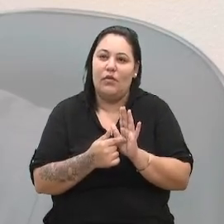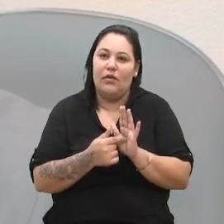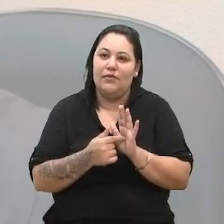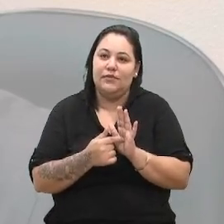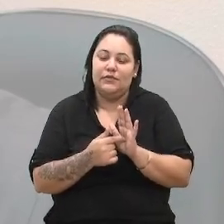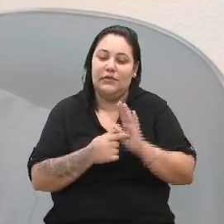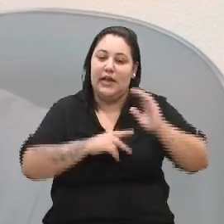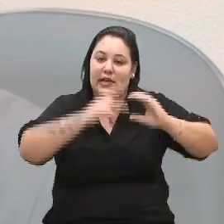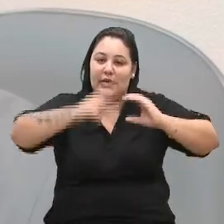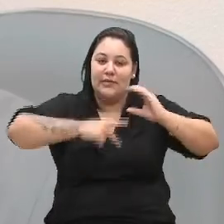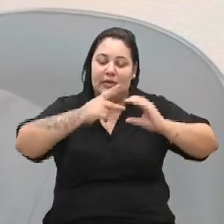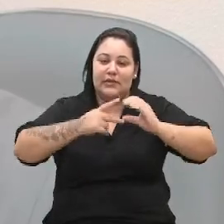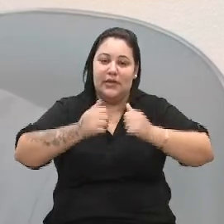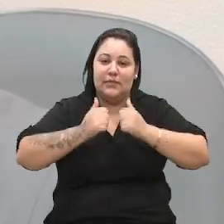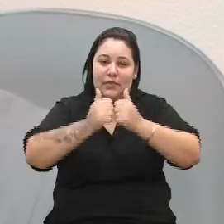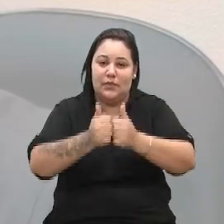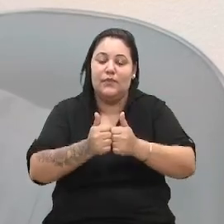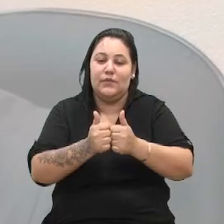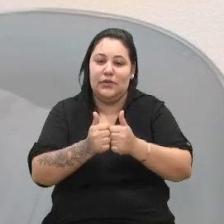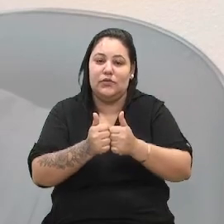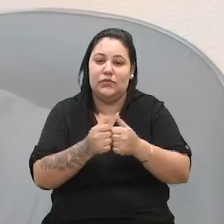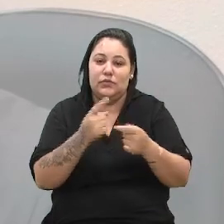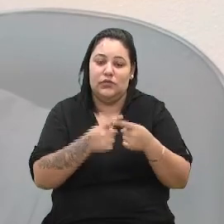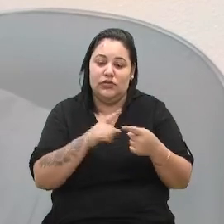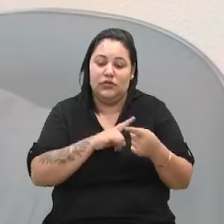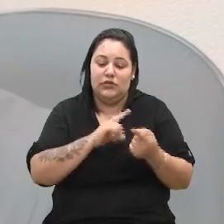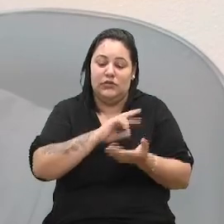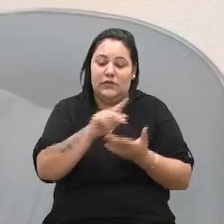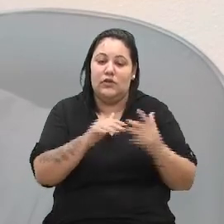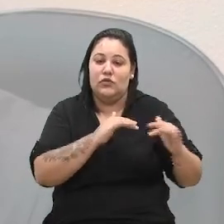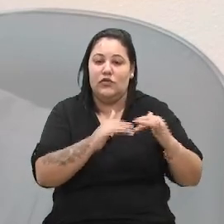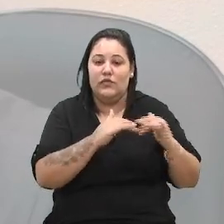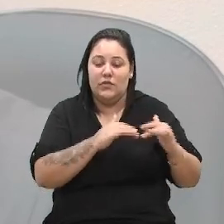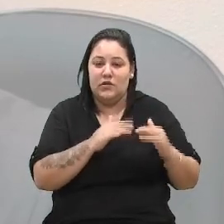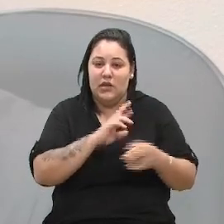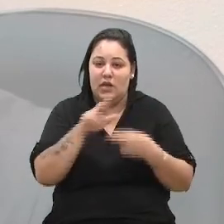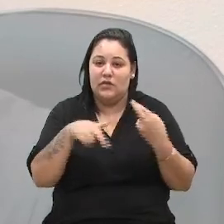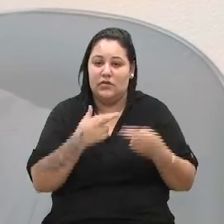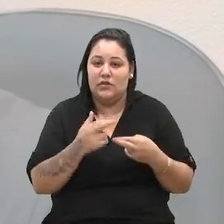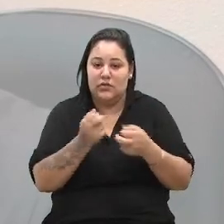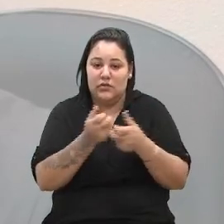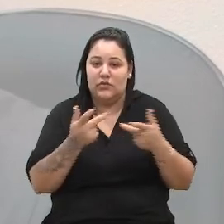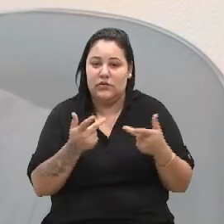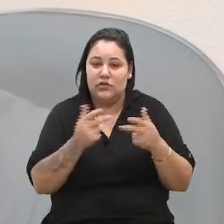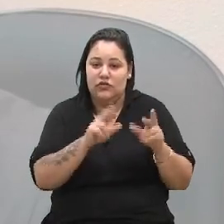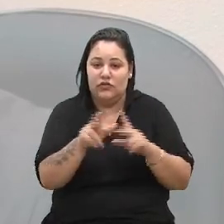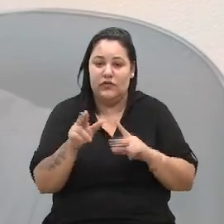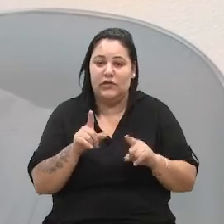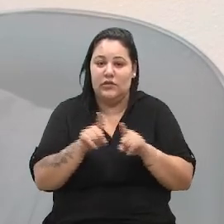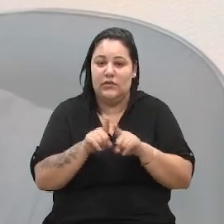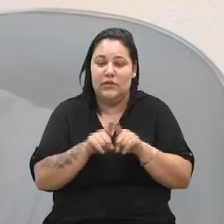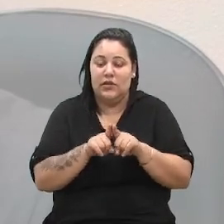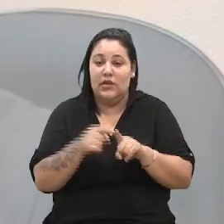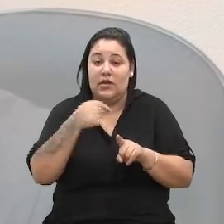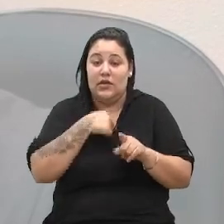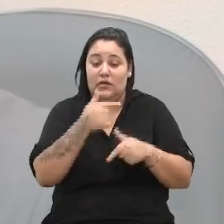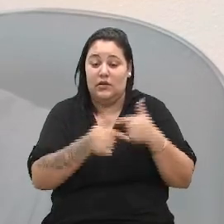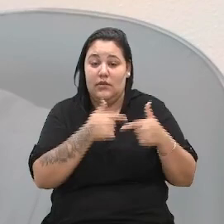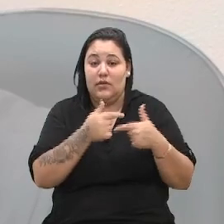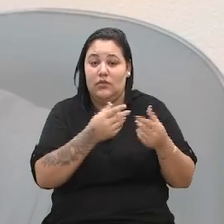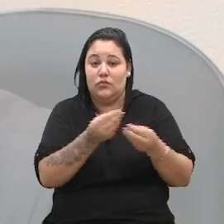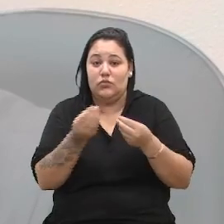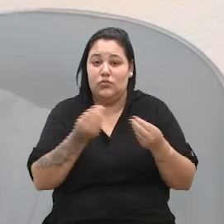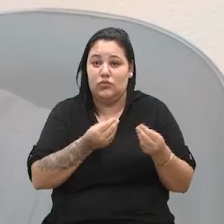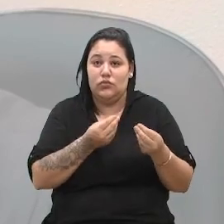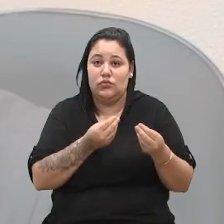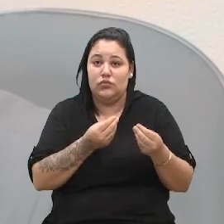nós temos aqui diversos movimentos com relação a situações diferenciadas, né, que eu trabalho muito a questão das crianças